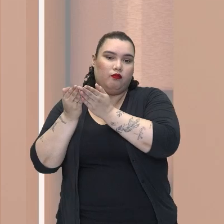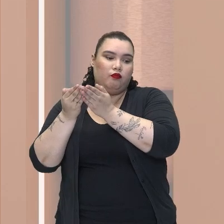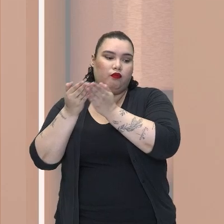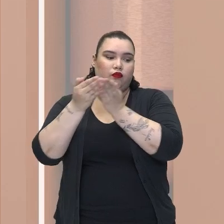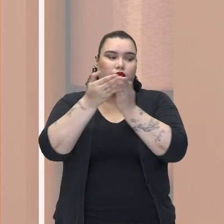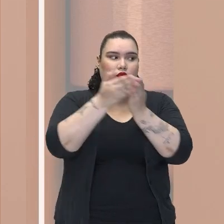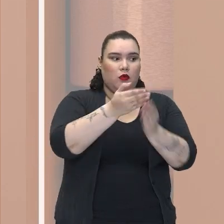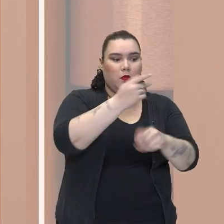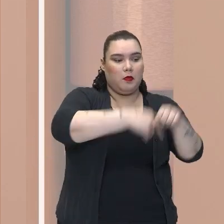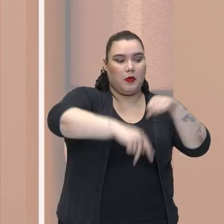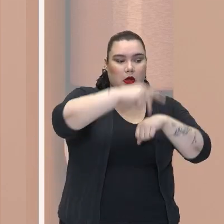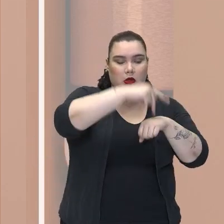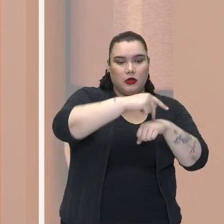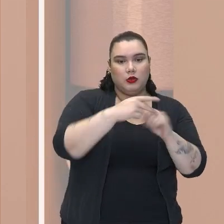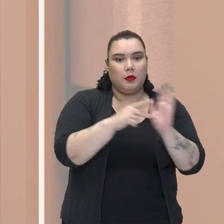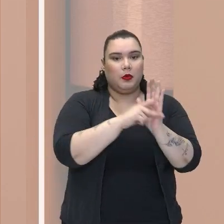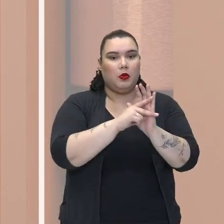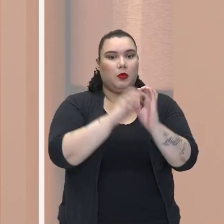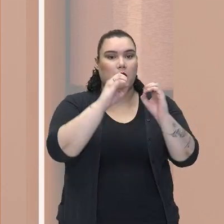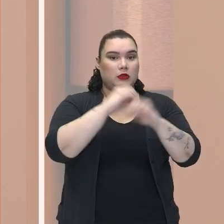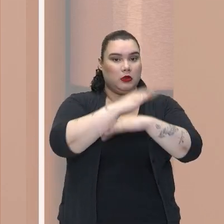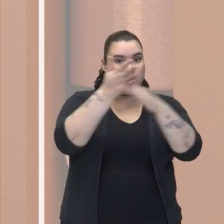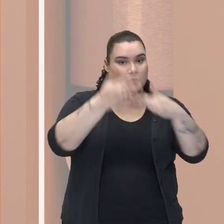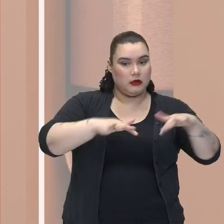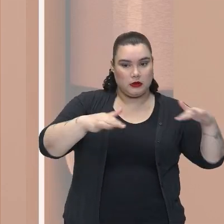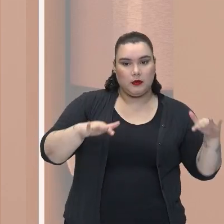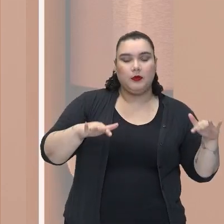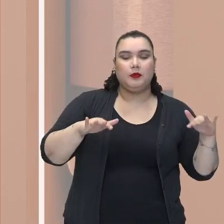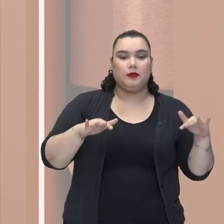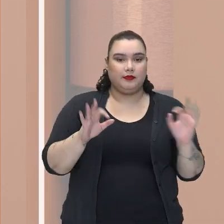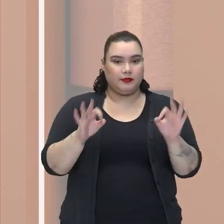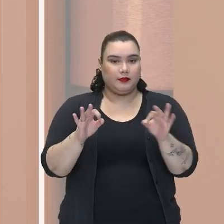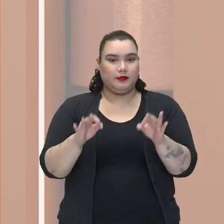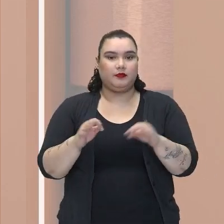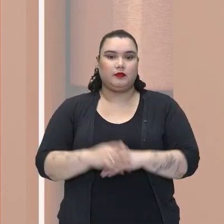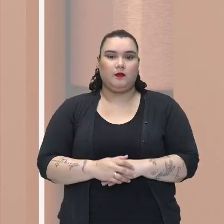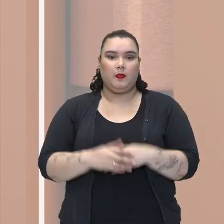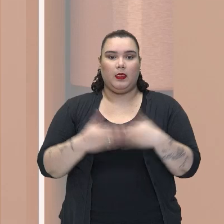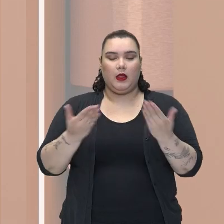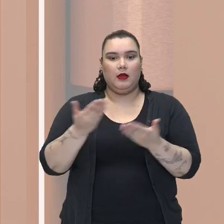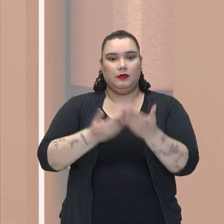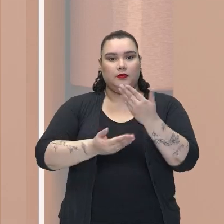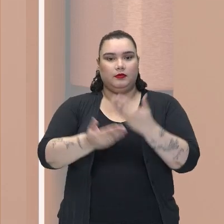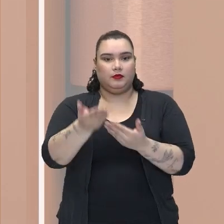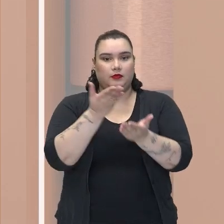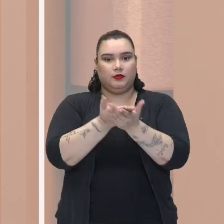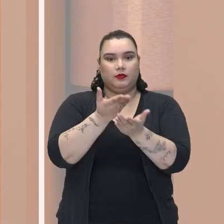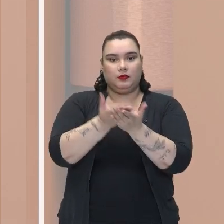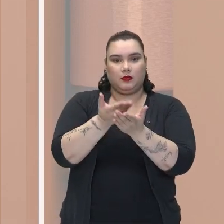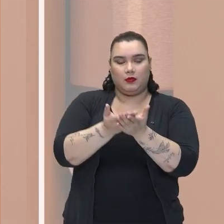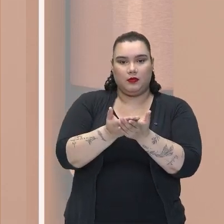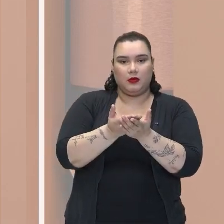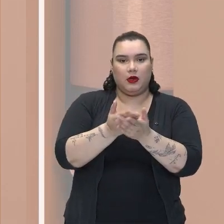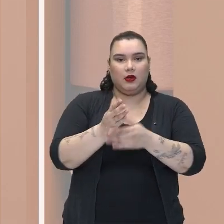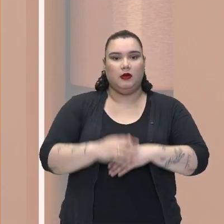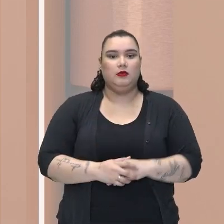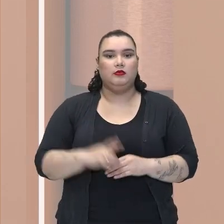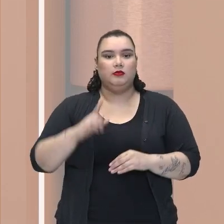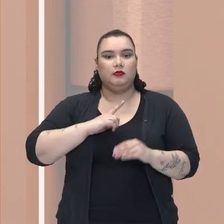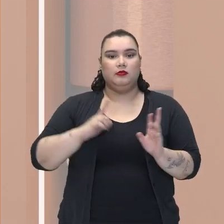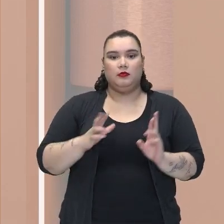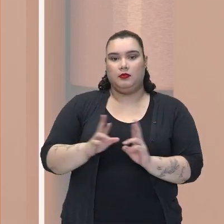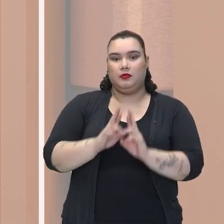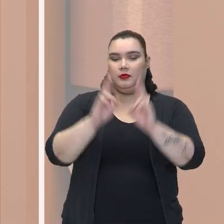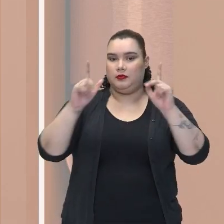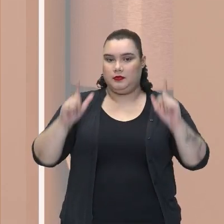um país ali do Oceano Pacífico, né? Isso nós vamos ver depois. Nós temos aí uma diferença imensa, uma